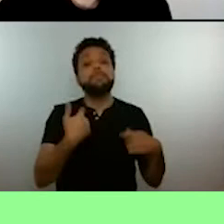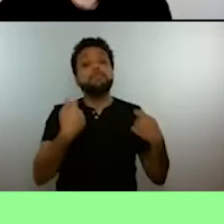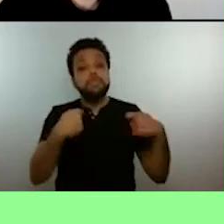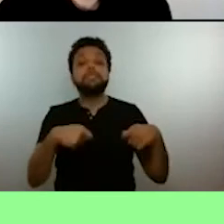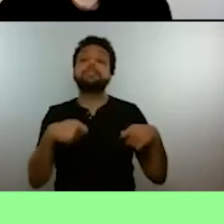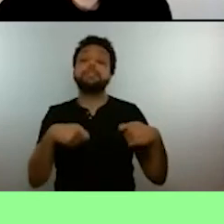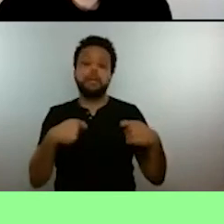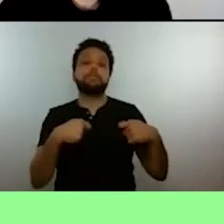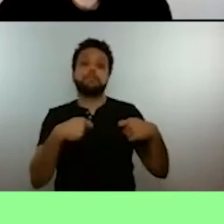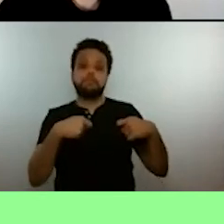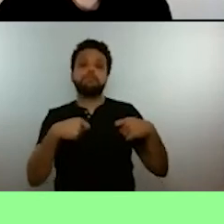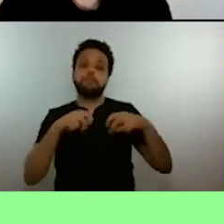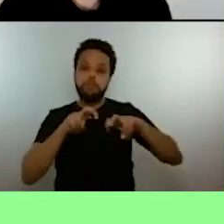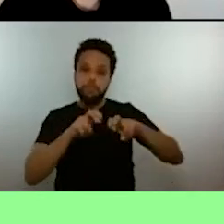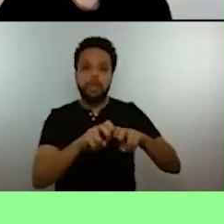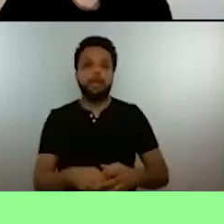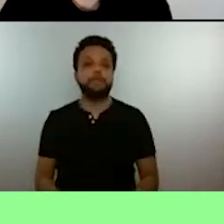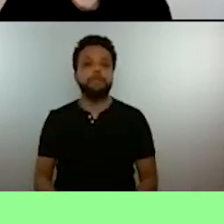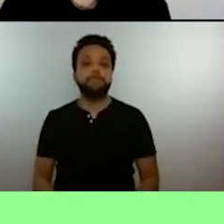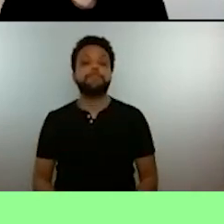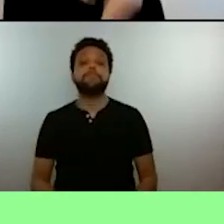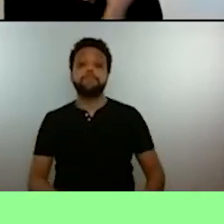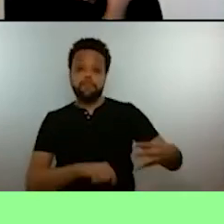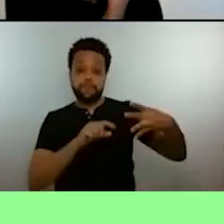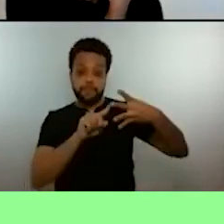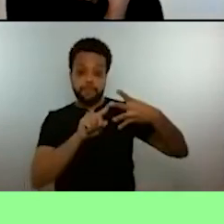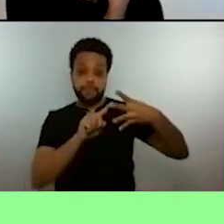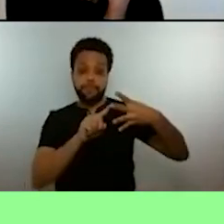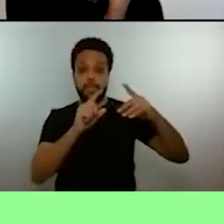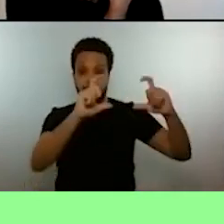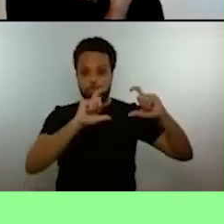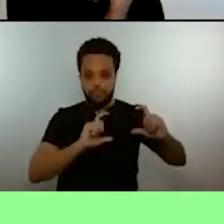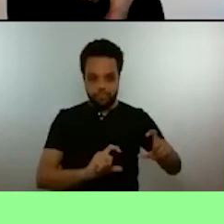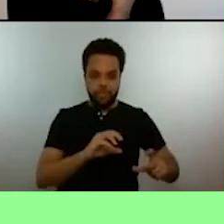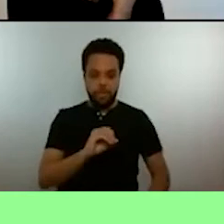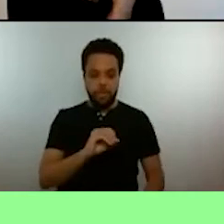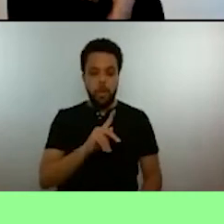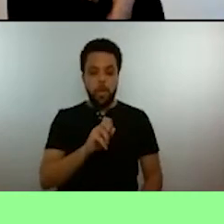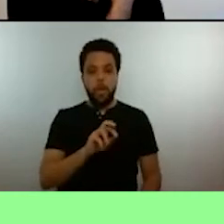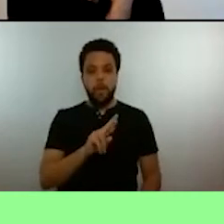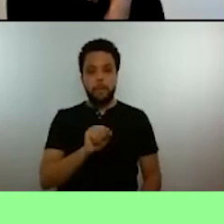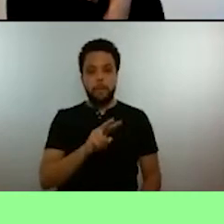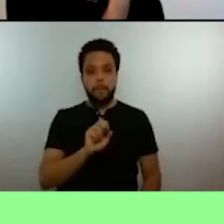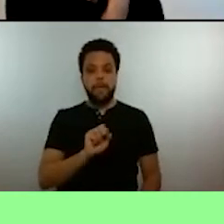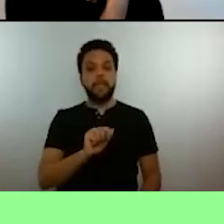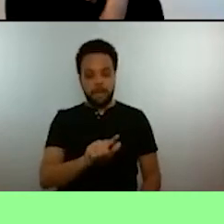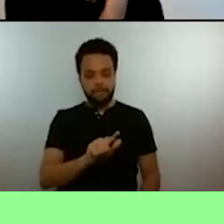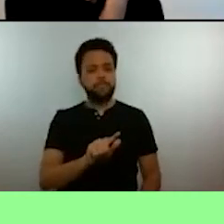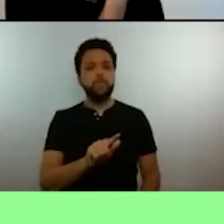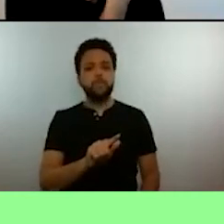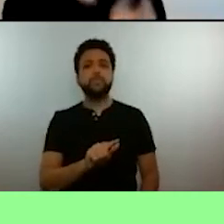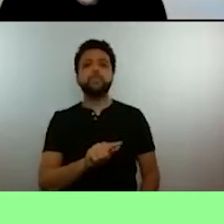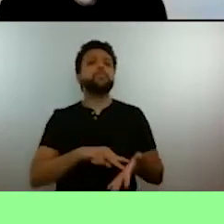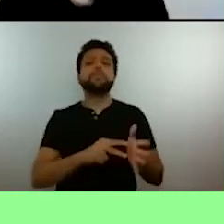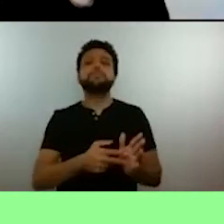operável, né? Precisa ter componentes operáveis em diferentes contextos de uso. Quando a gente fala